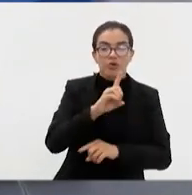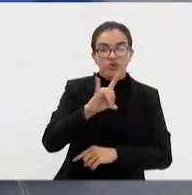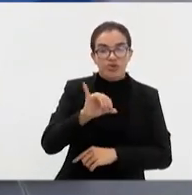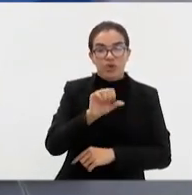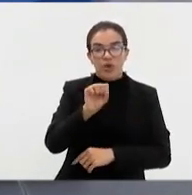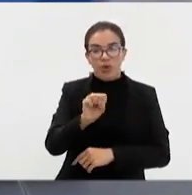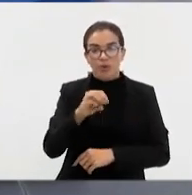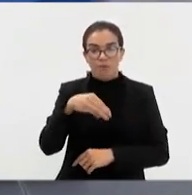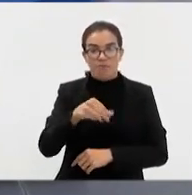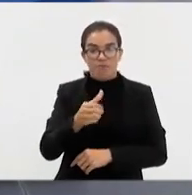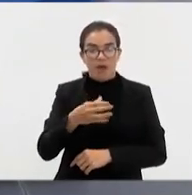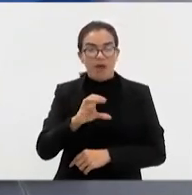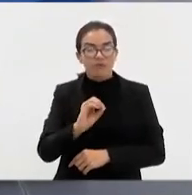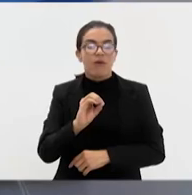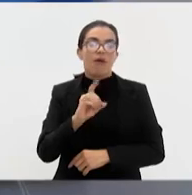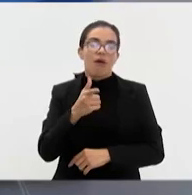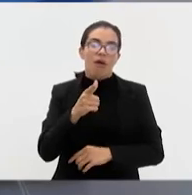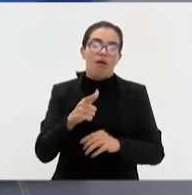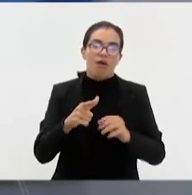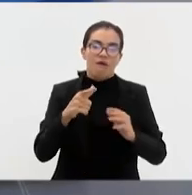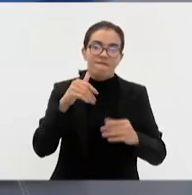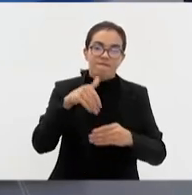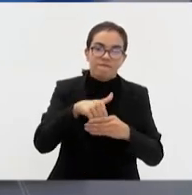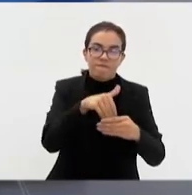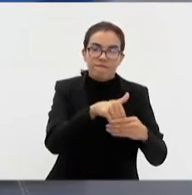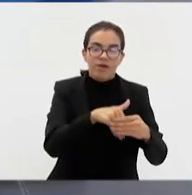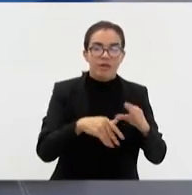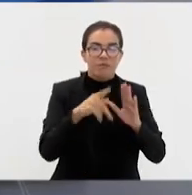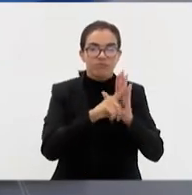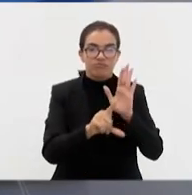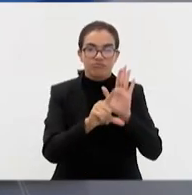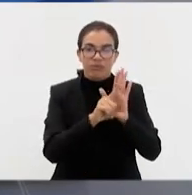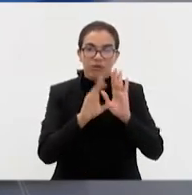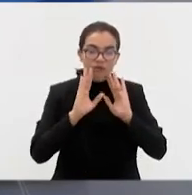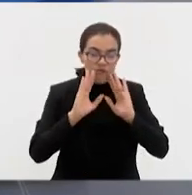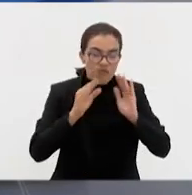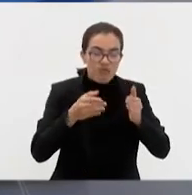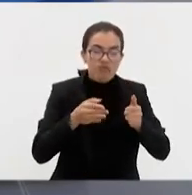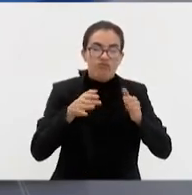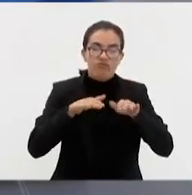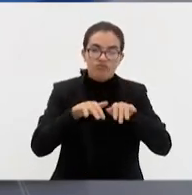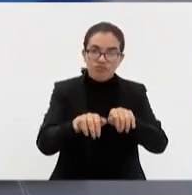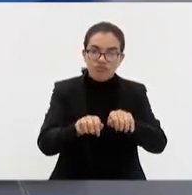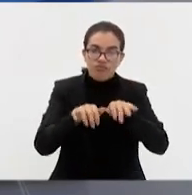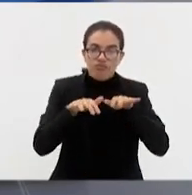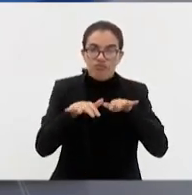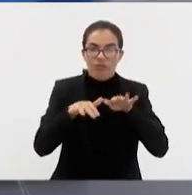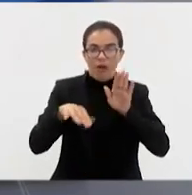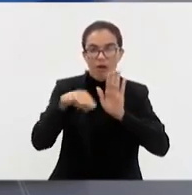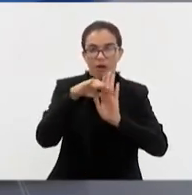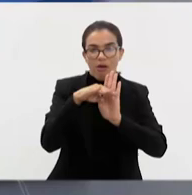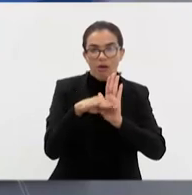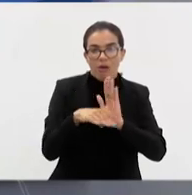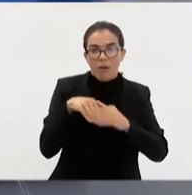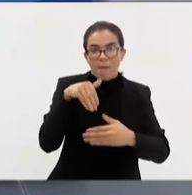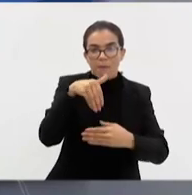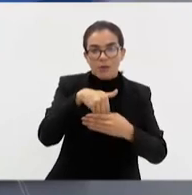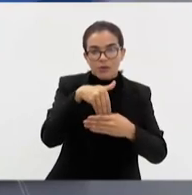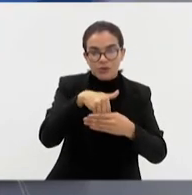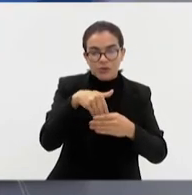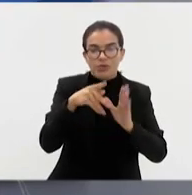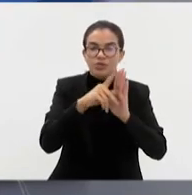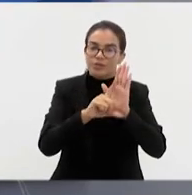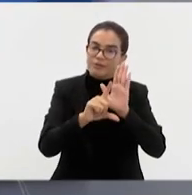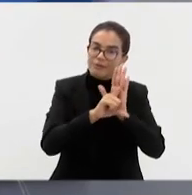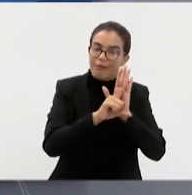desses projetos e olharmos para a nossa produção legislativa para trazer para a pauta esses projetos